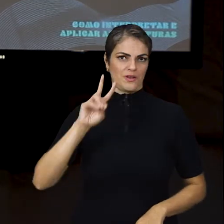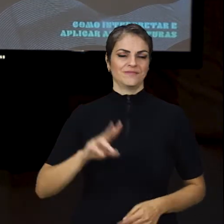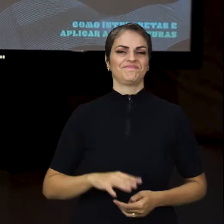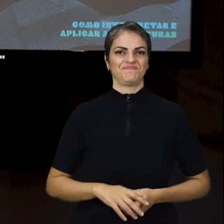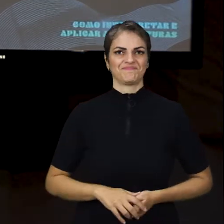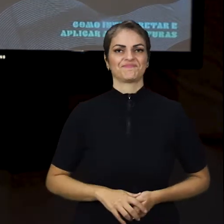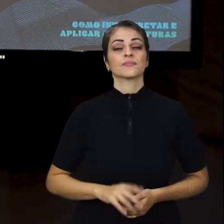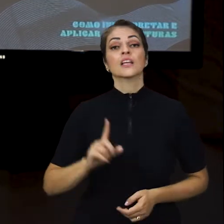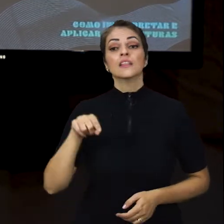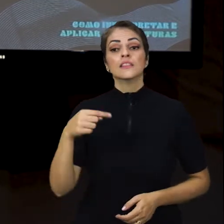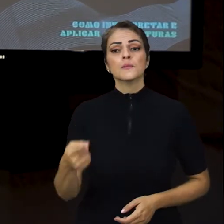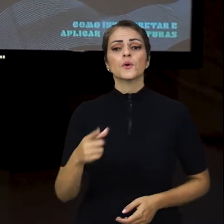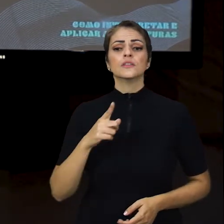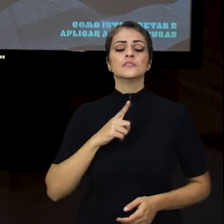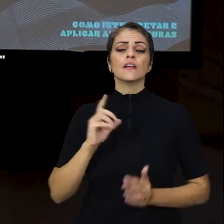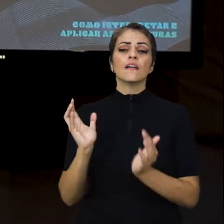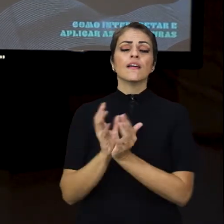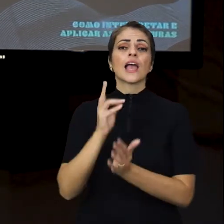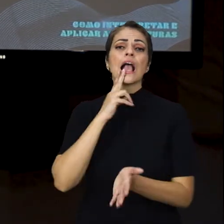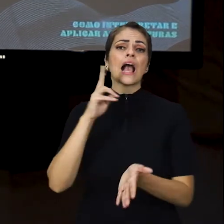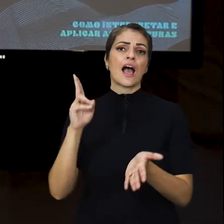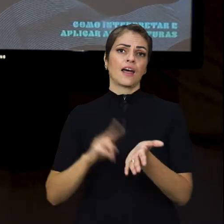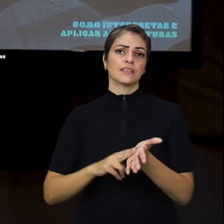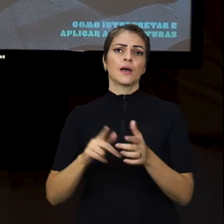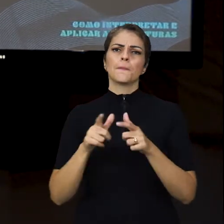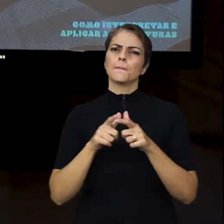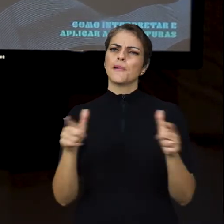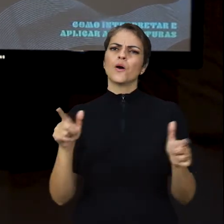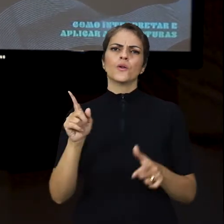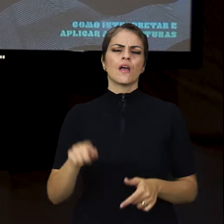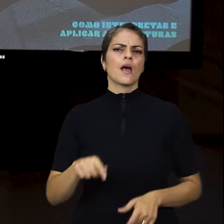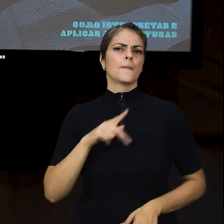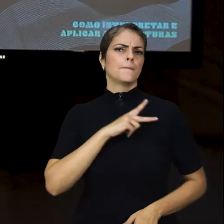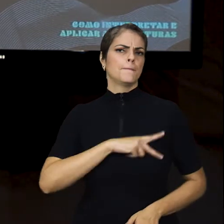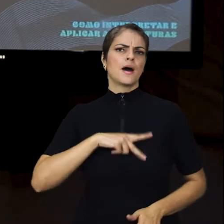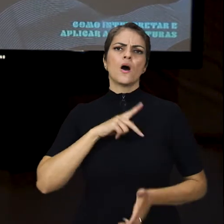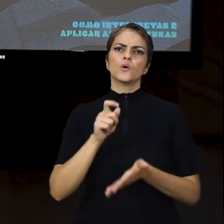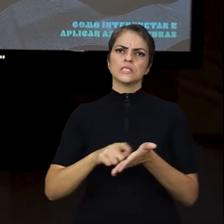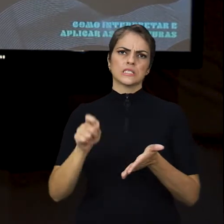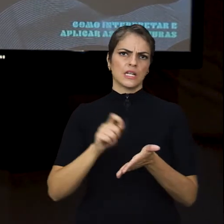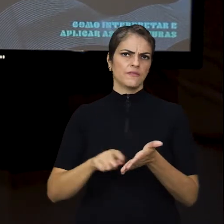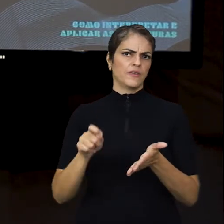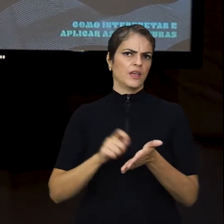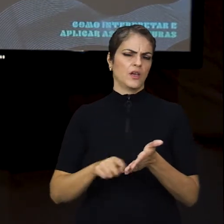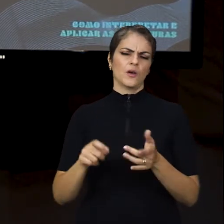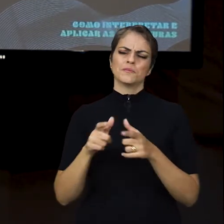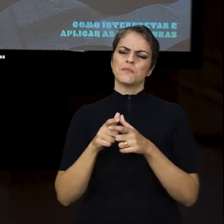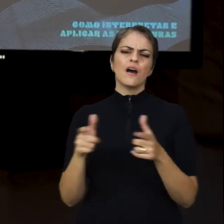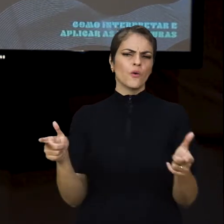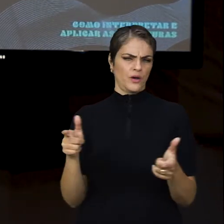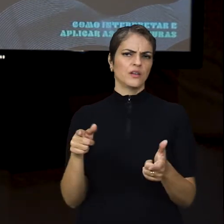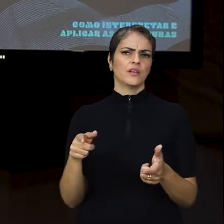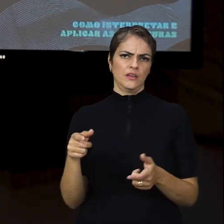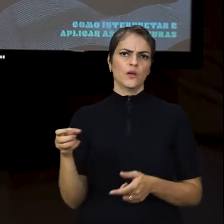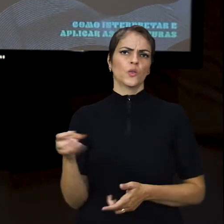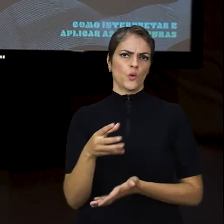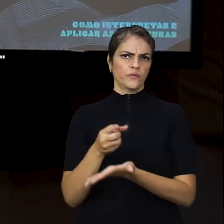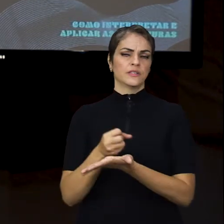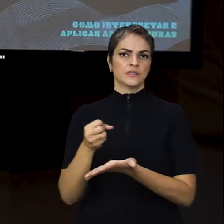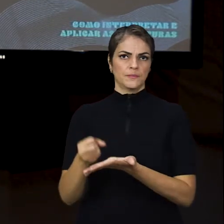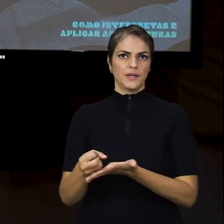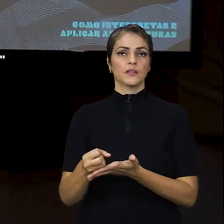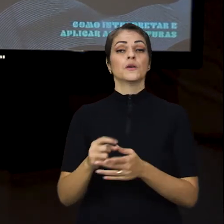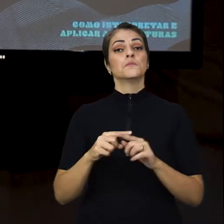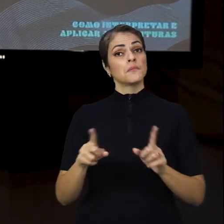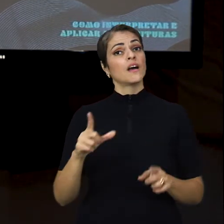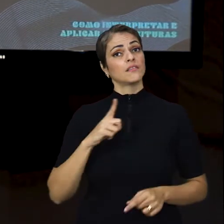temos as cartas, a maioria delas escrita pelo apóstolo Paulo, escreveu uma boa parte do Novo Testamento, mas nós